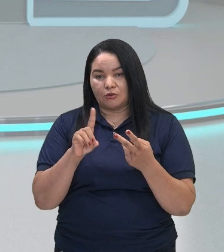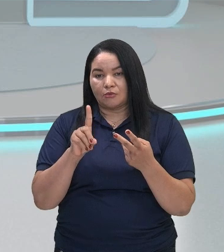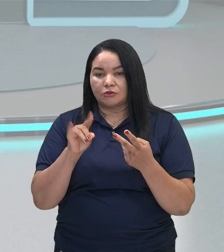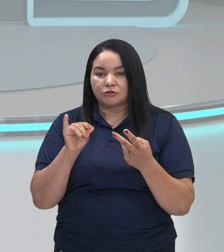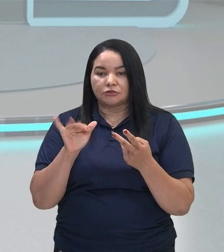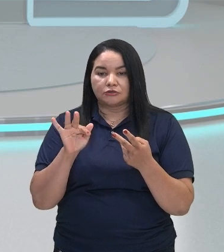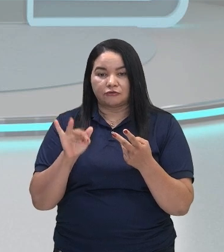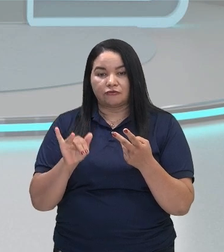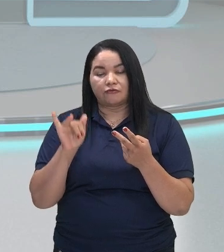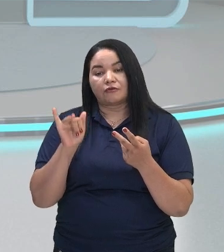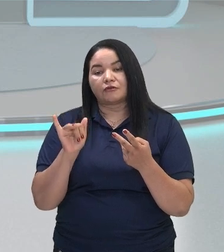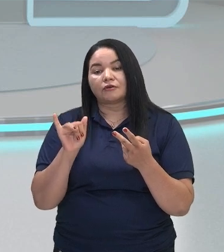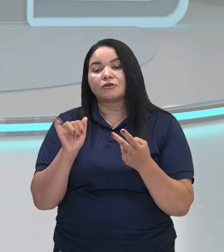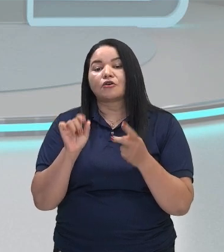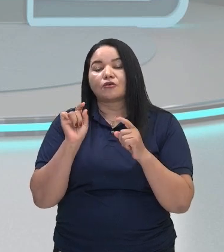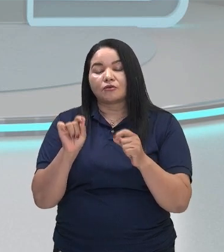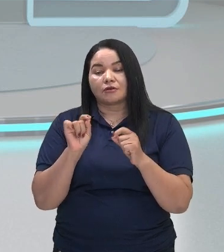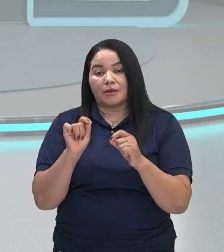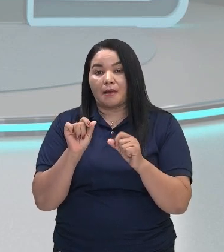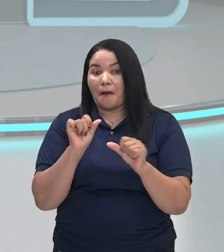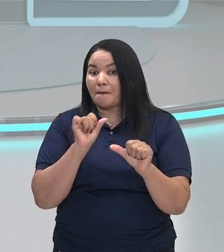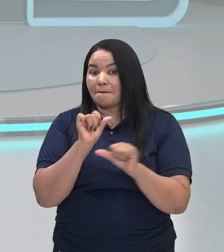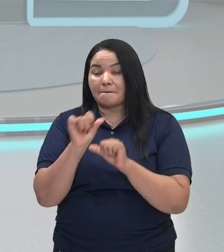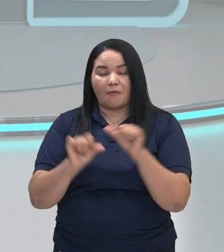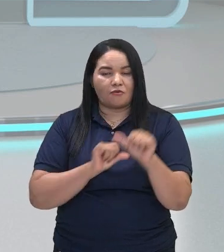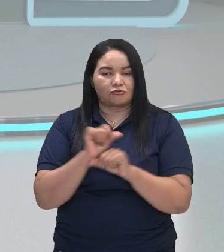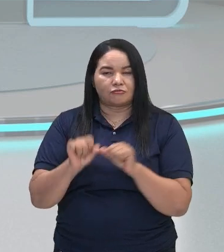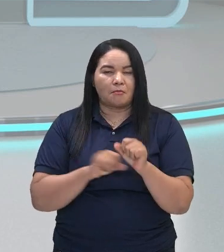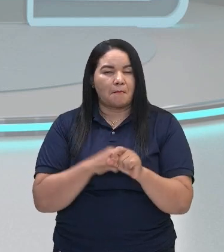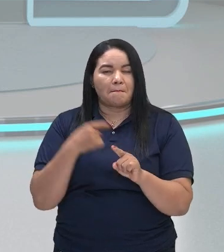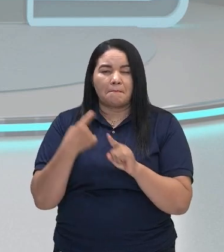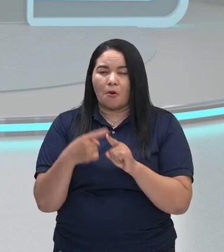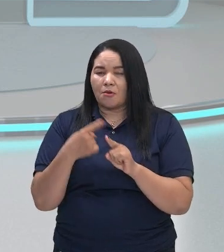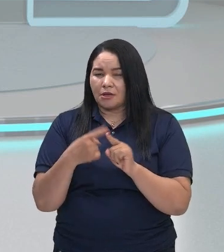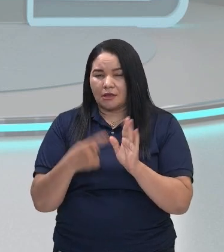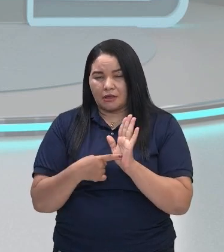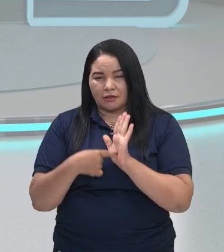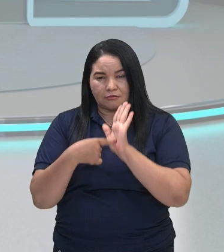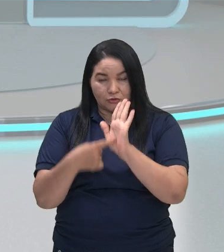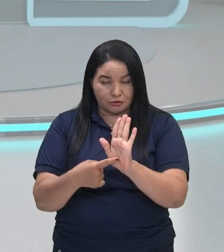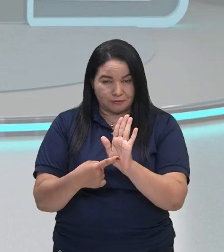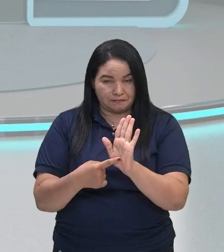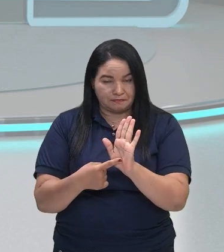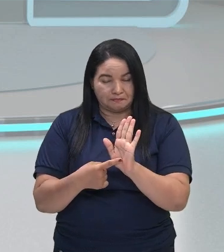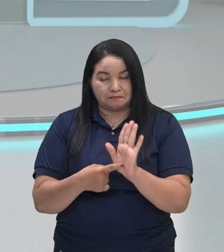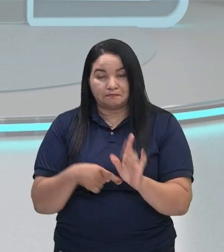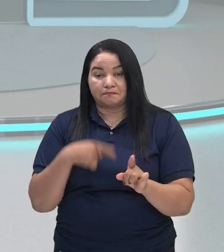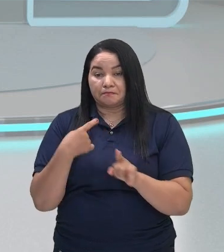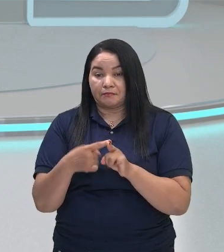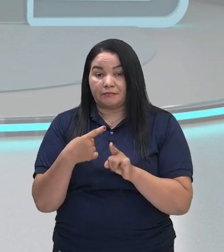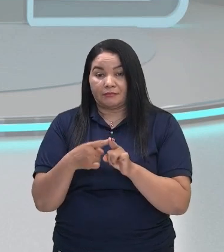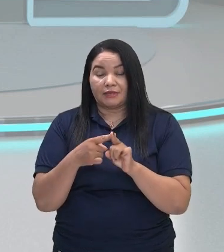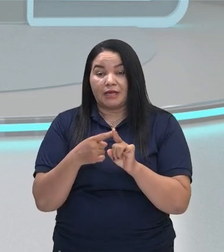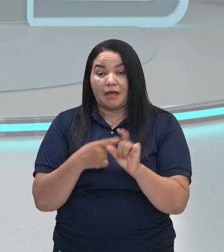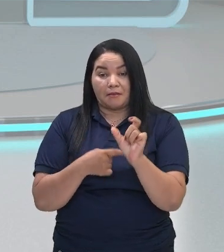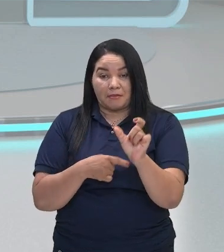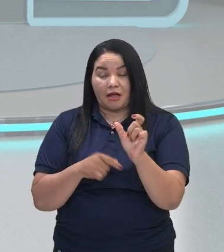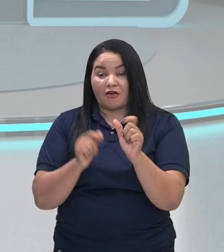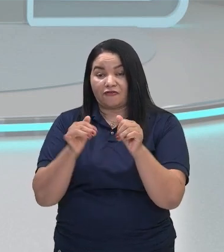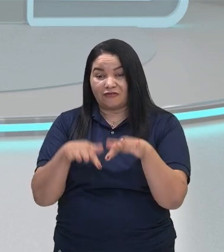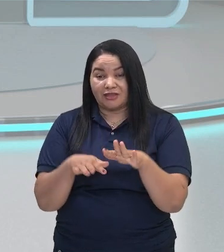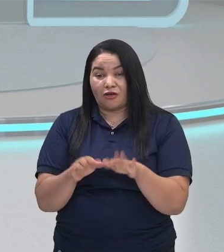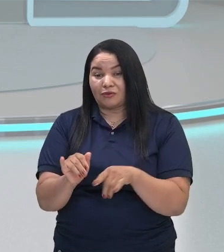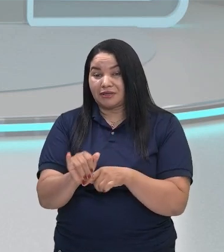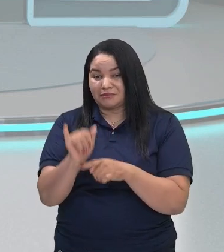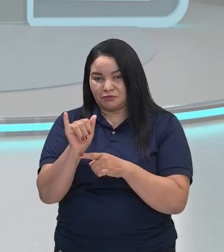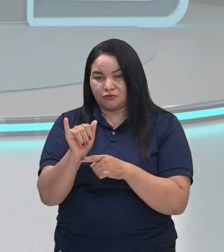modify, modificar em língua portuguesa. Por que eu trouxe esses aqui? Porque eles têm uma terminação em Y e é meio incomum, assim, não é